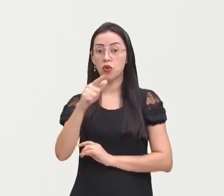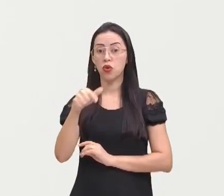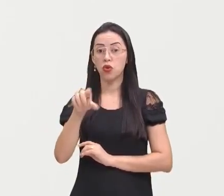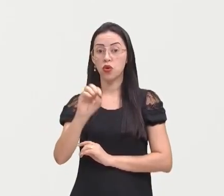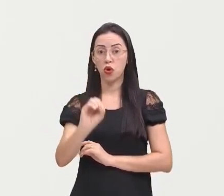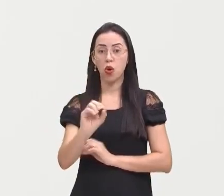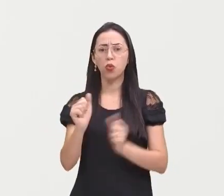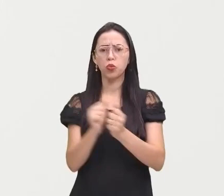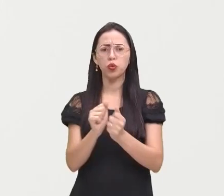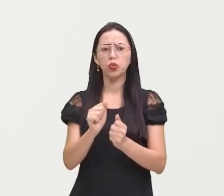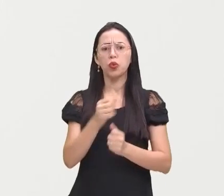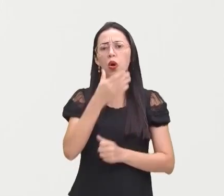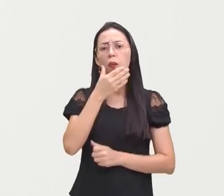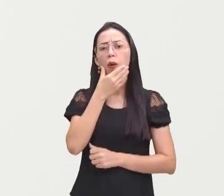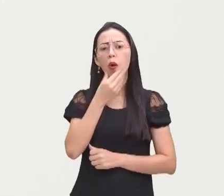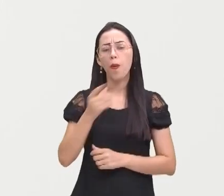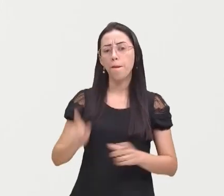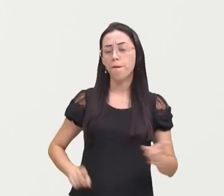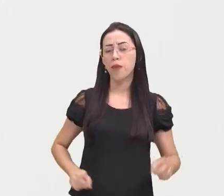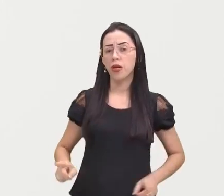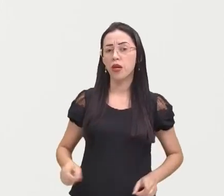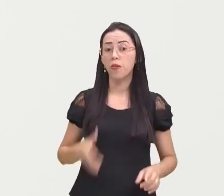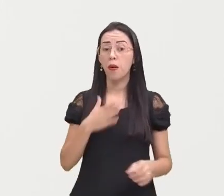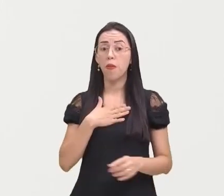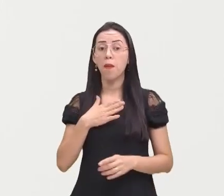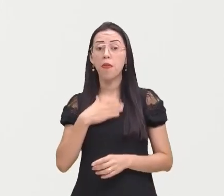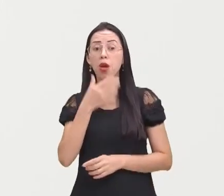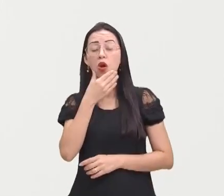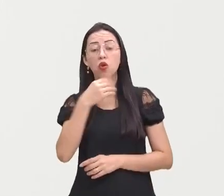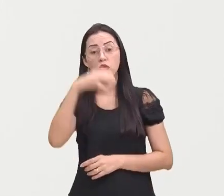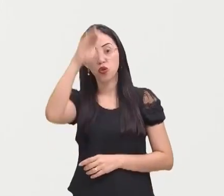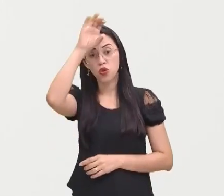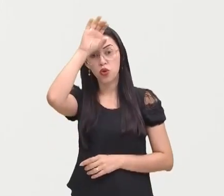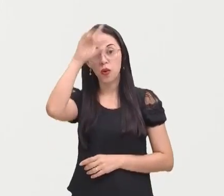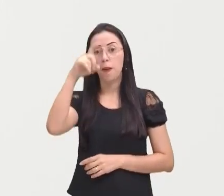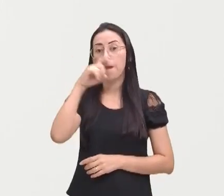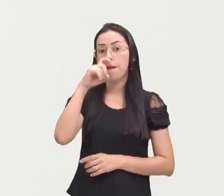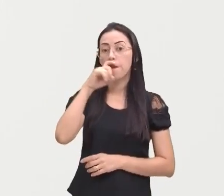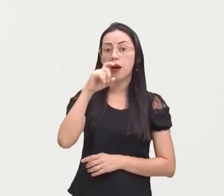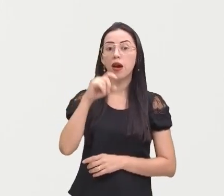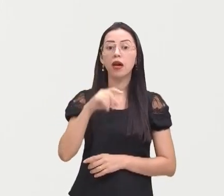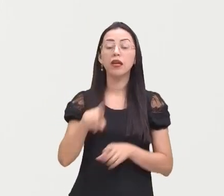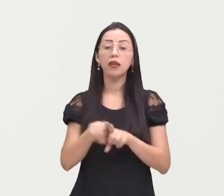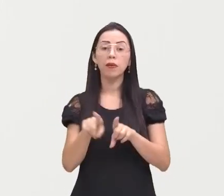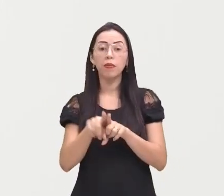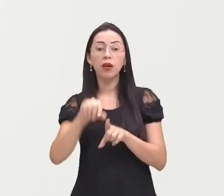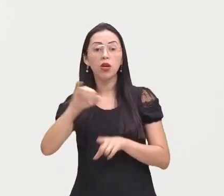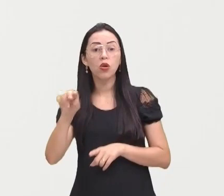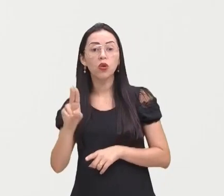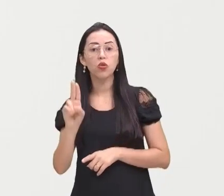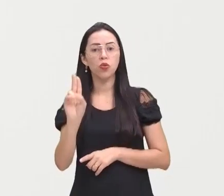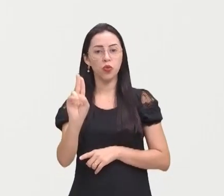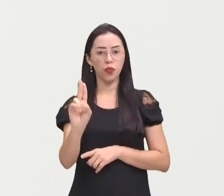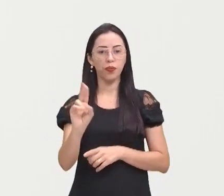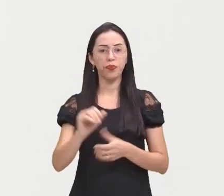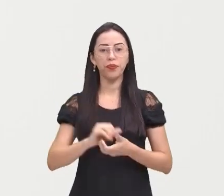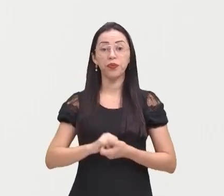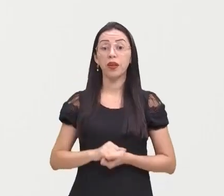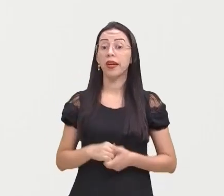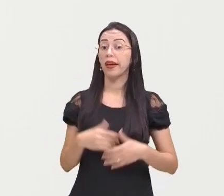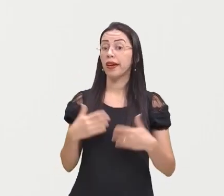Ju. Este é um fragmento textual retirado da plataforma